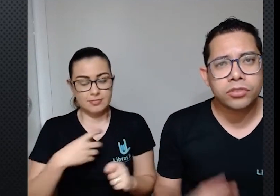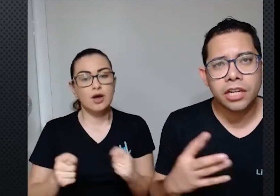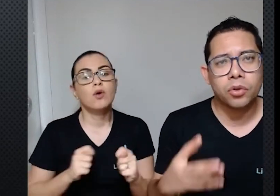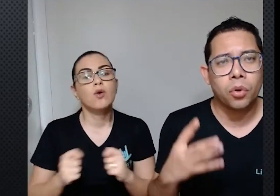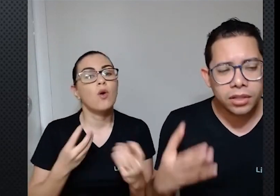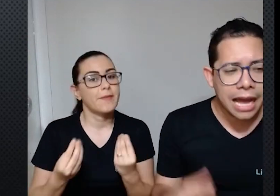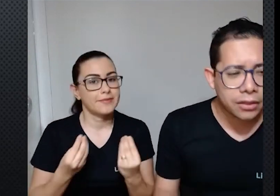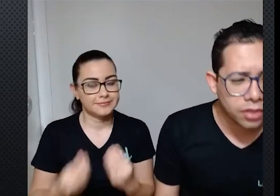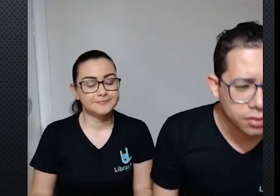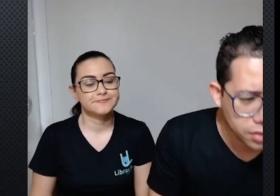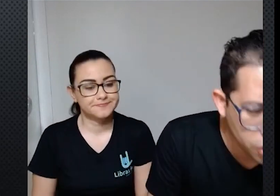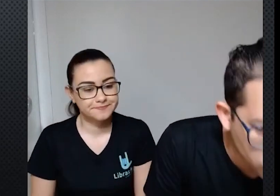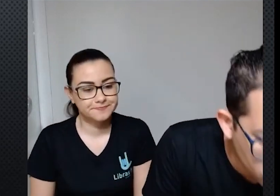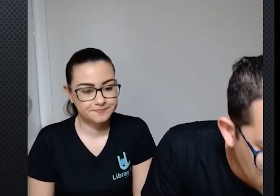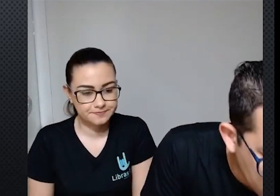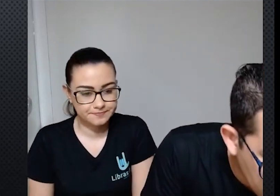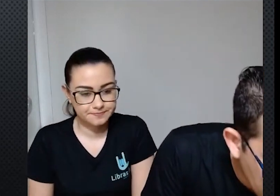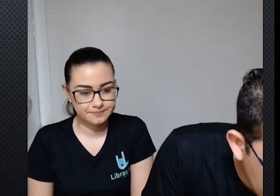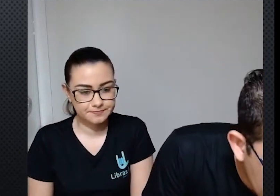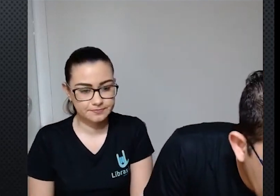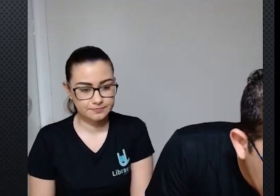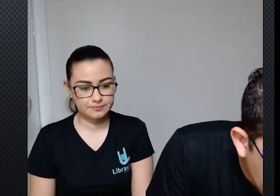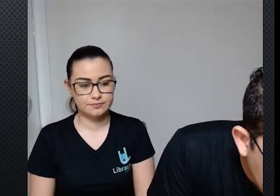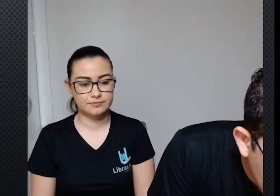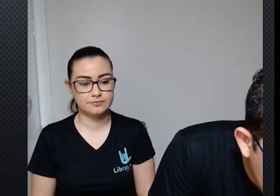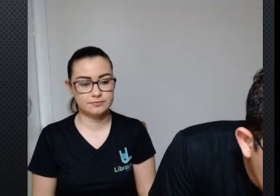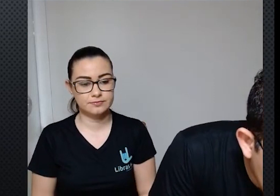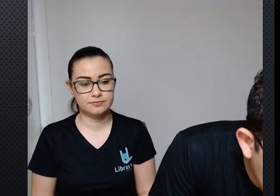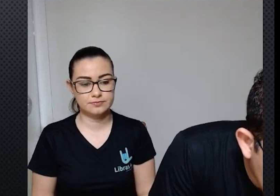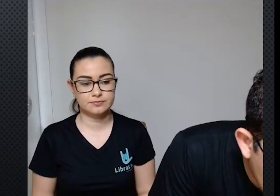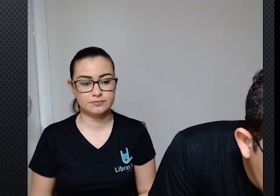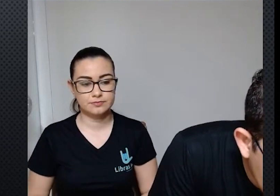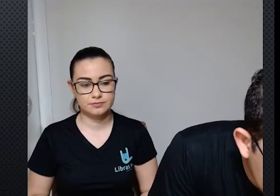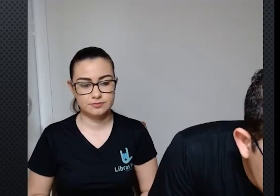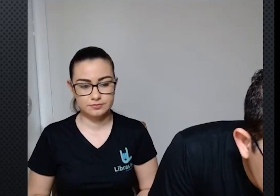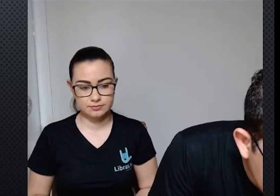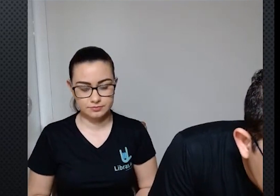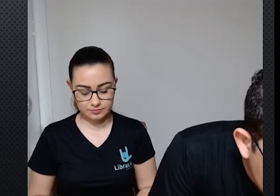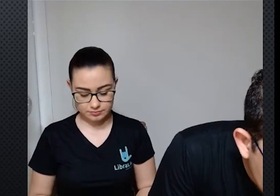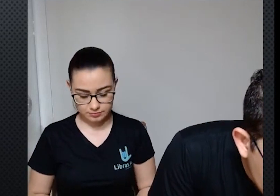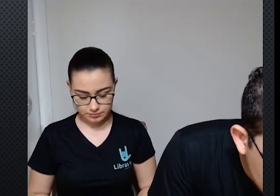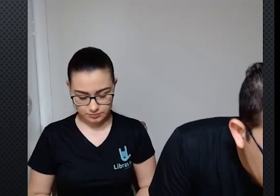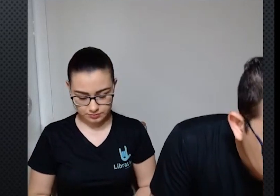tomar um certo cuidado nesse sentido aí, tá?